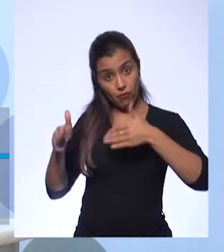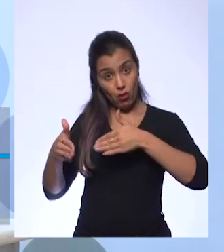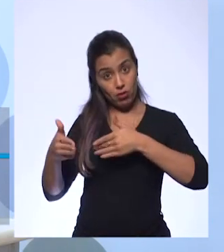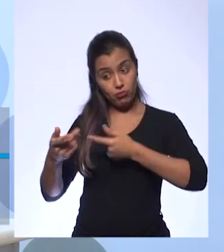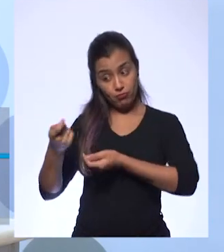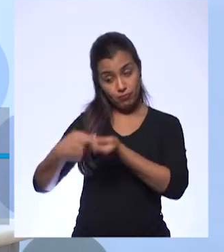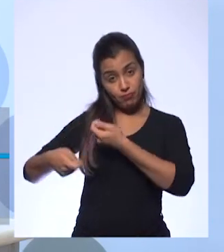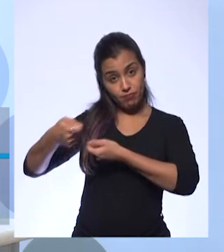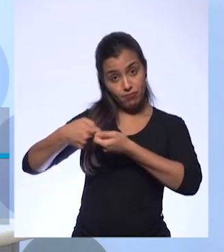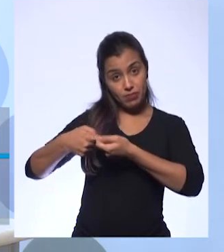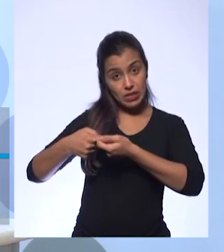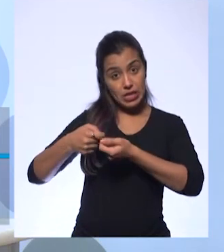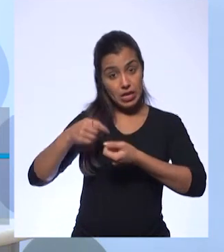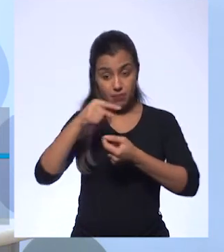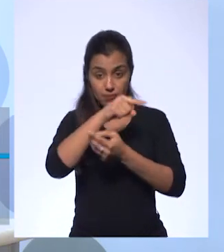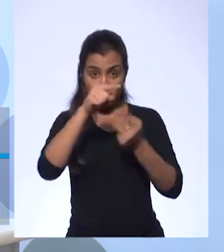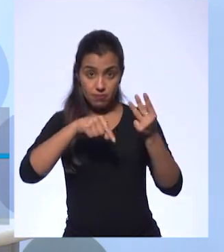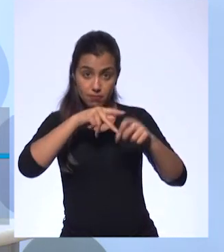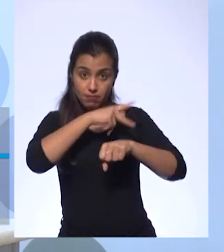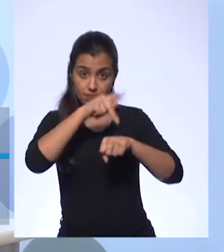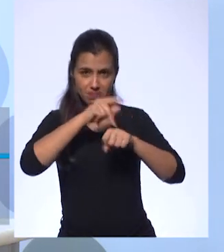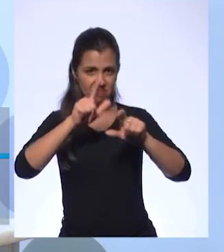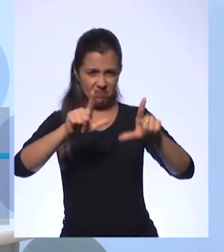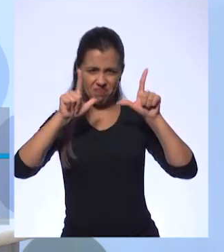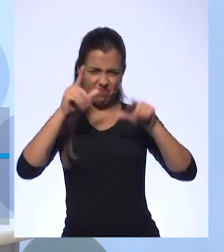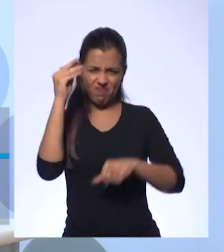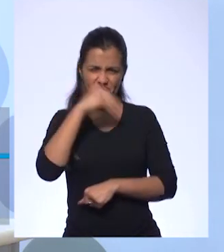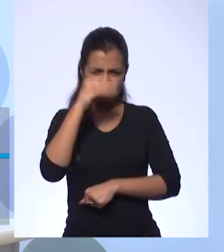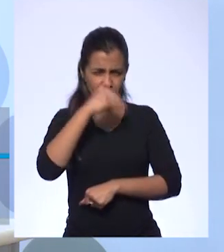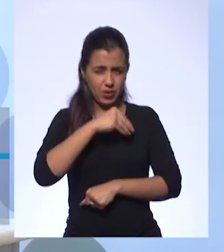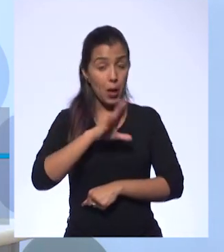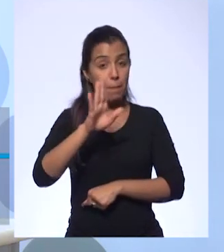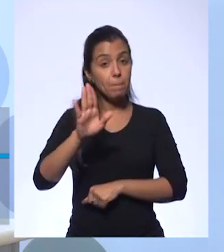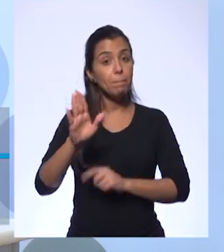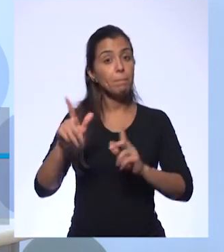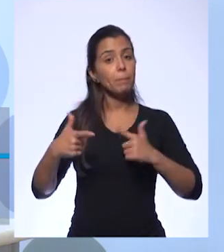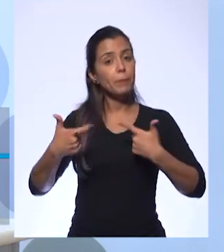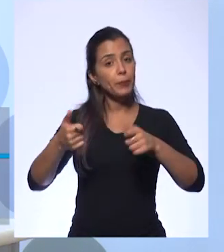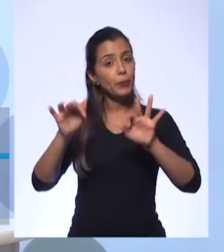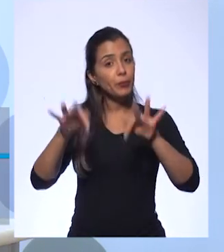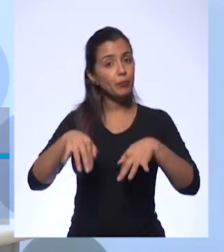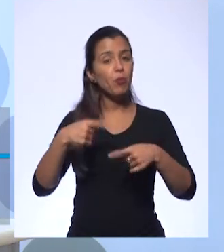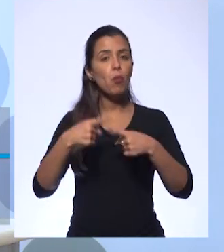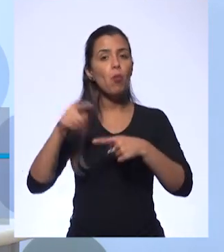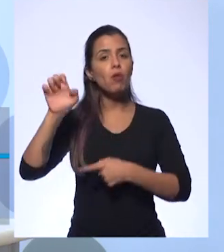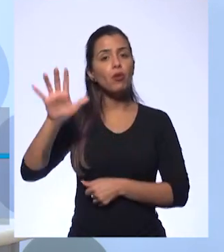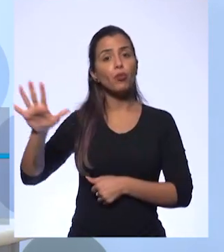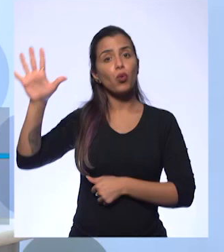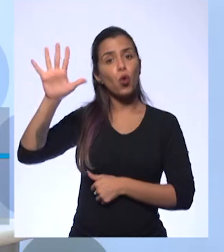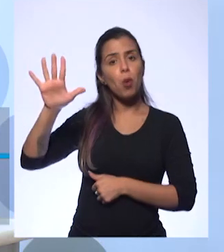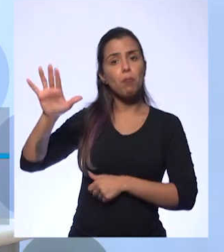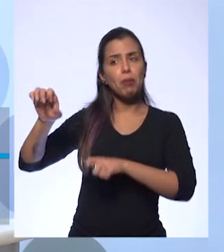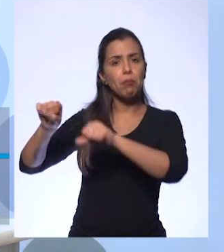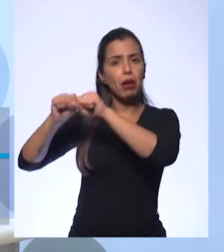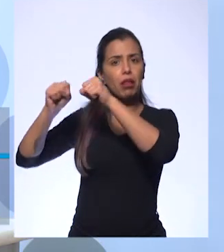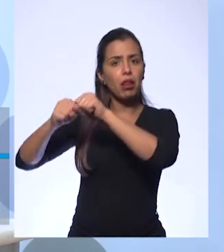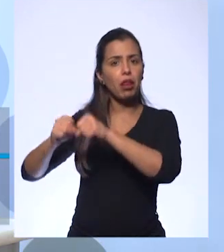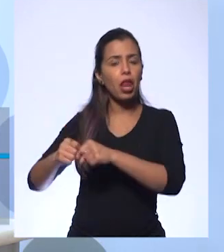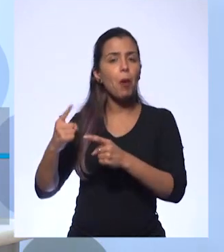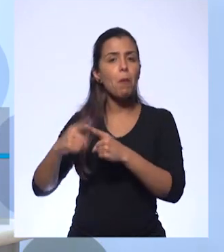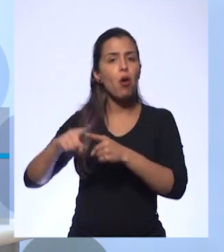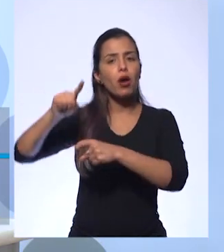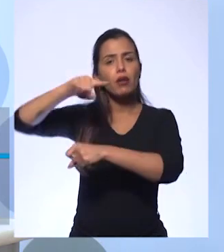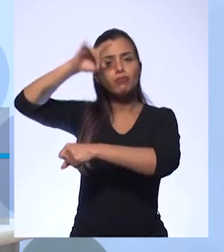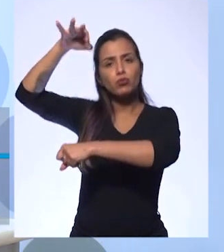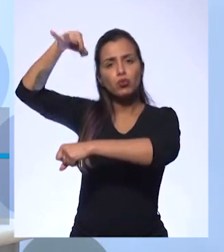do período final da Segunda Guerra Mundial, na qual a Europa foi, né, praticamente destruída aí através dos bombardeios,